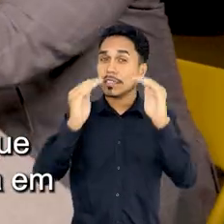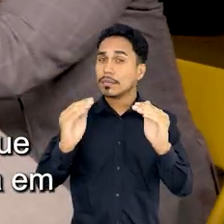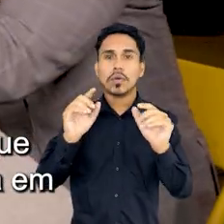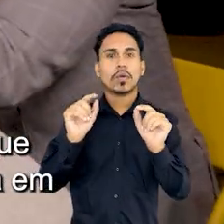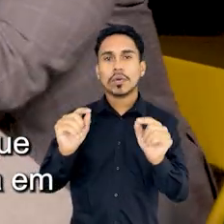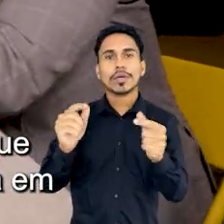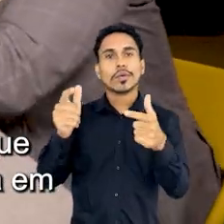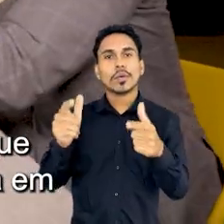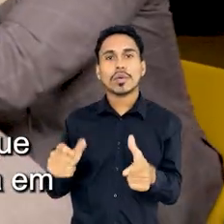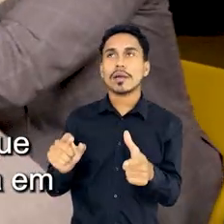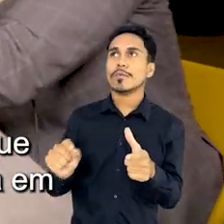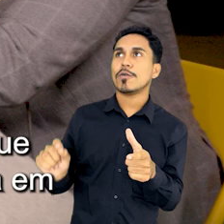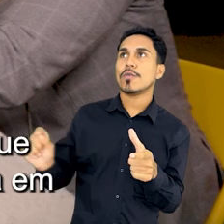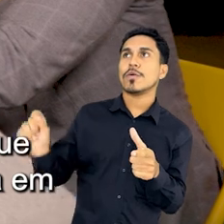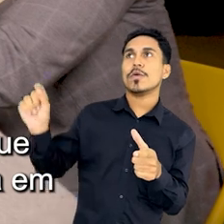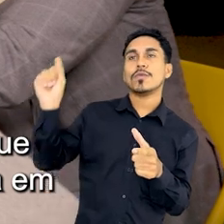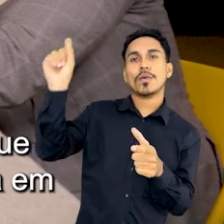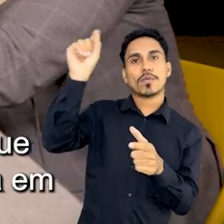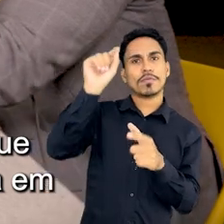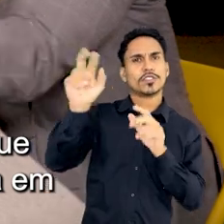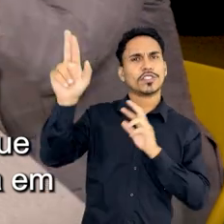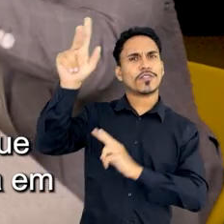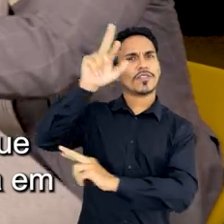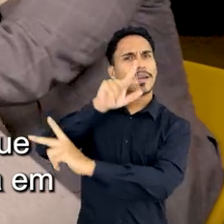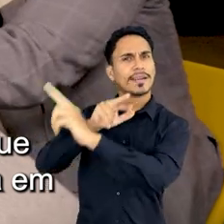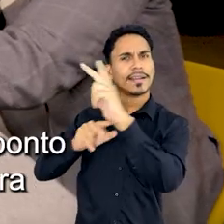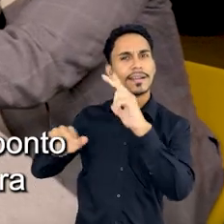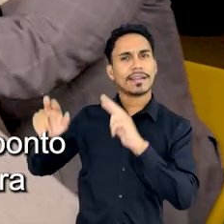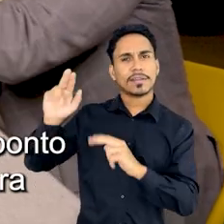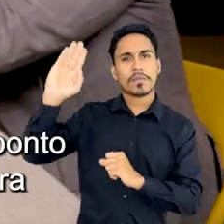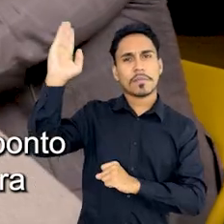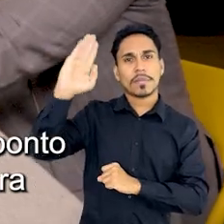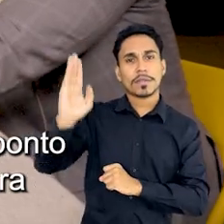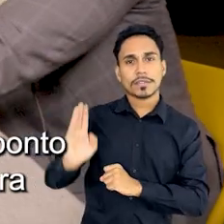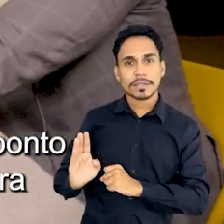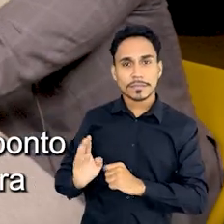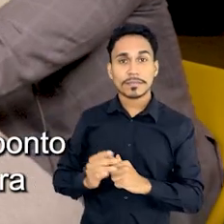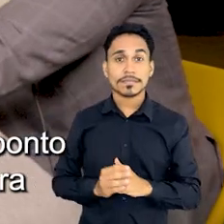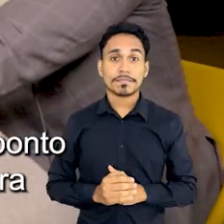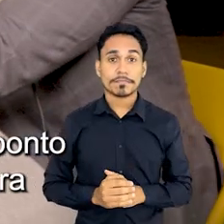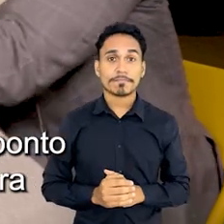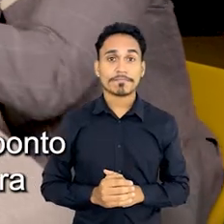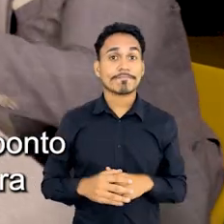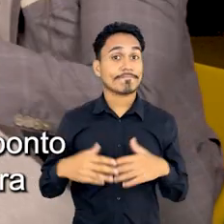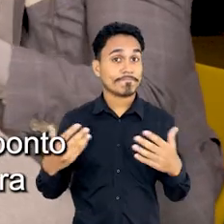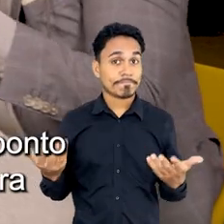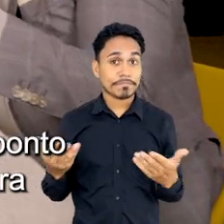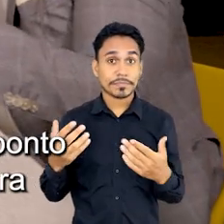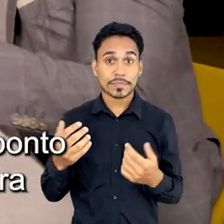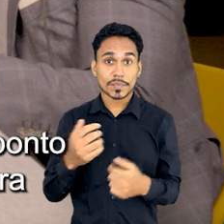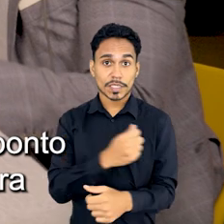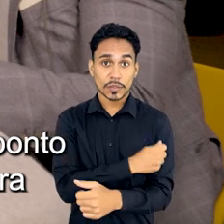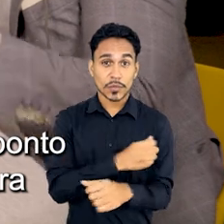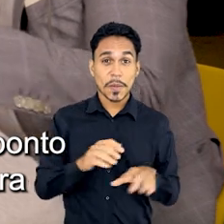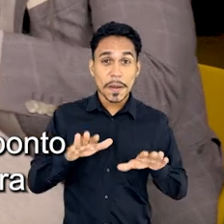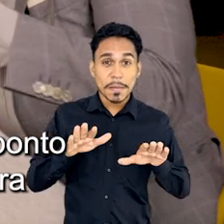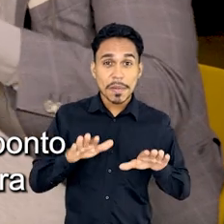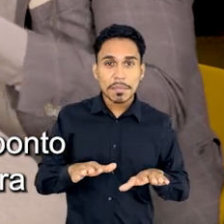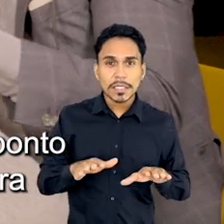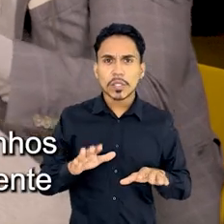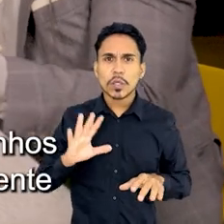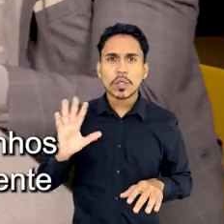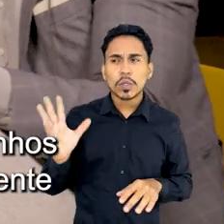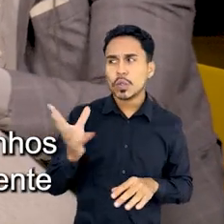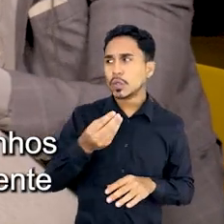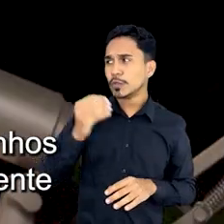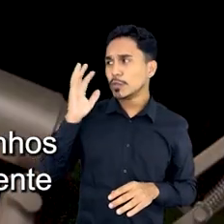regionais e locais que infelizmente não ganhou a batalha mas continua em vogga especialmente num tema como esse o ponto da permanência é não existe uma